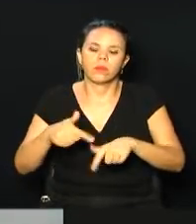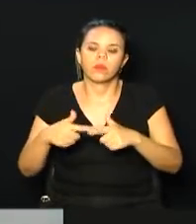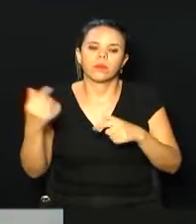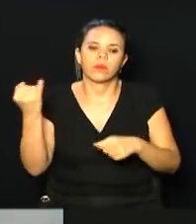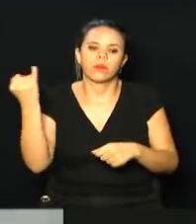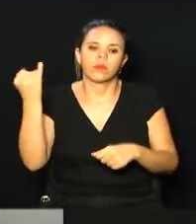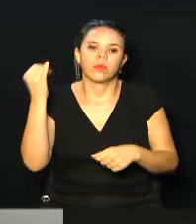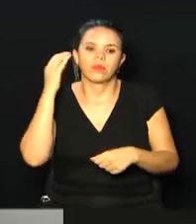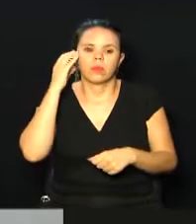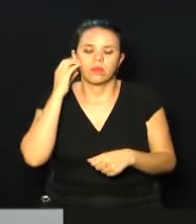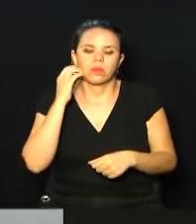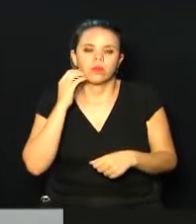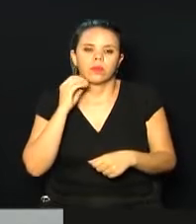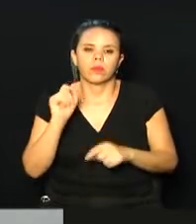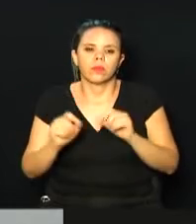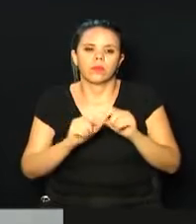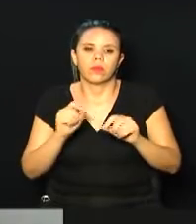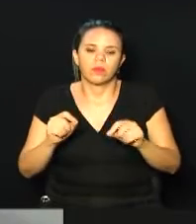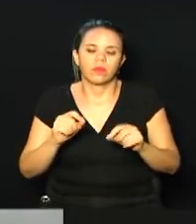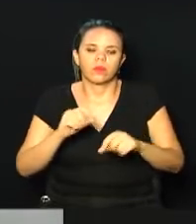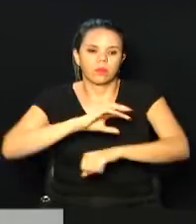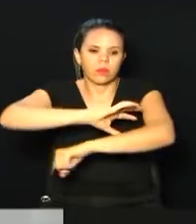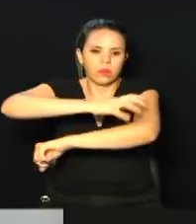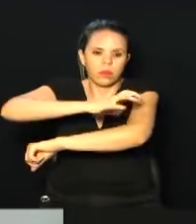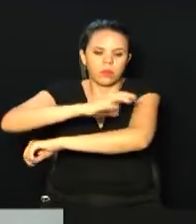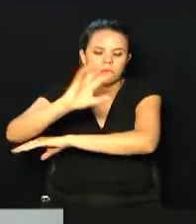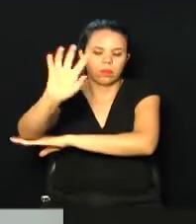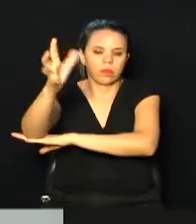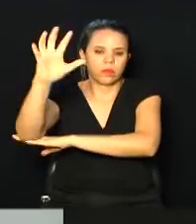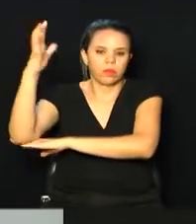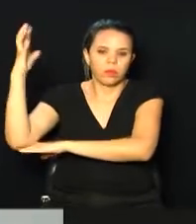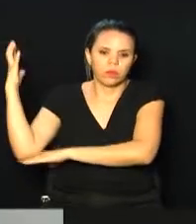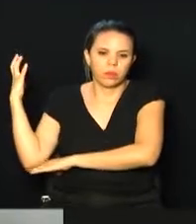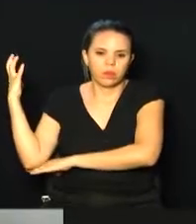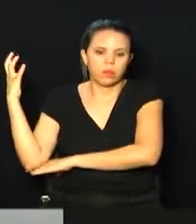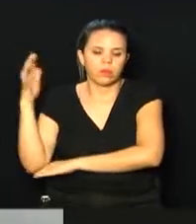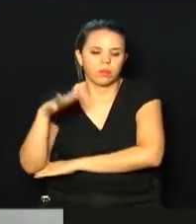importante, praças, árvores,